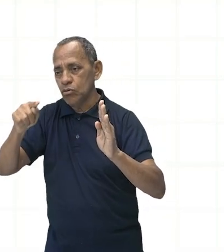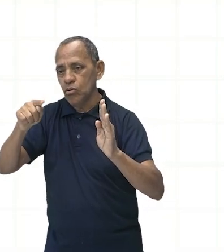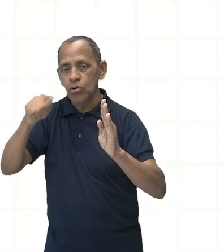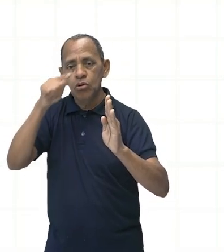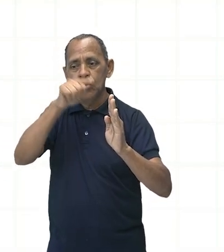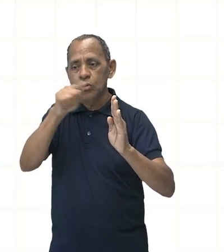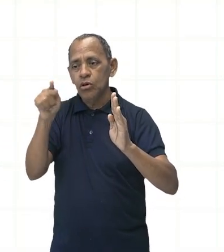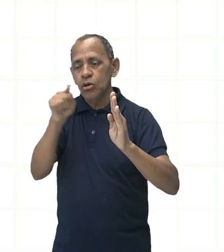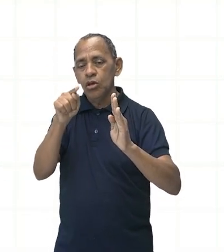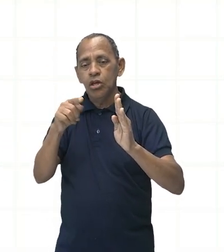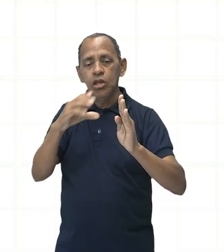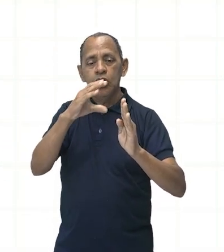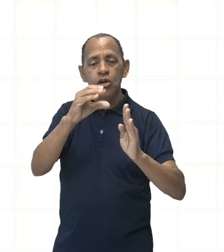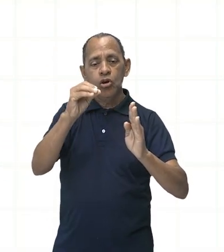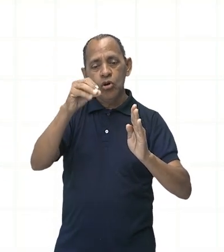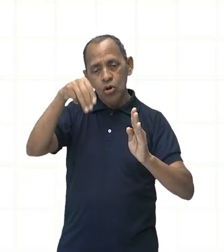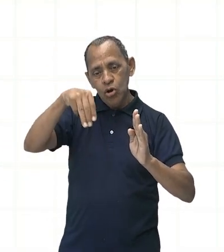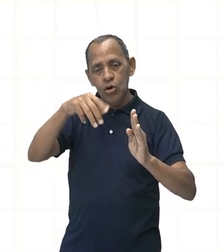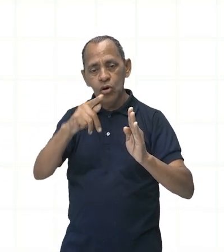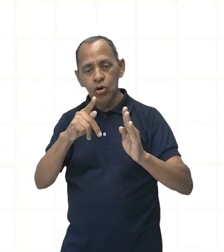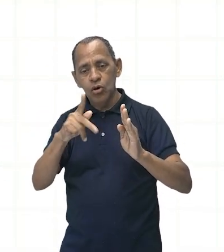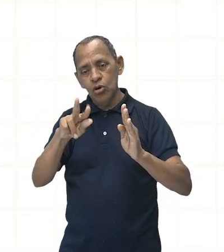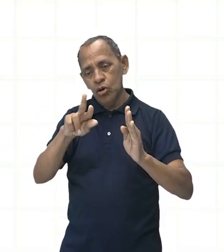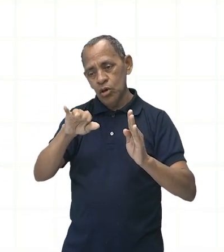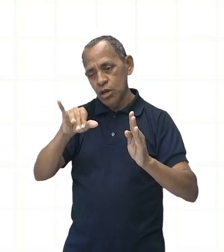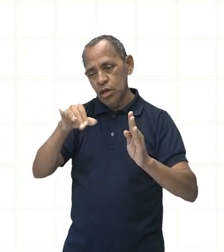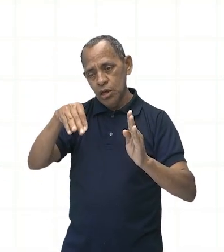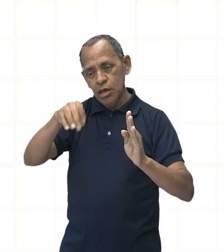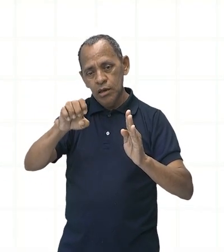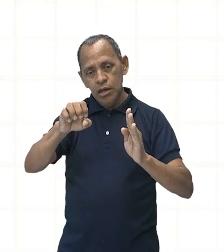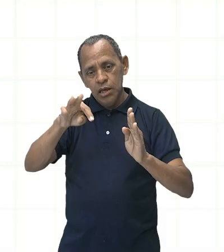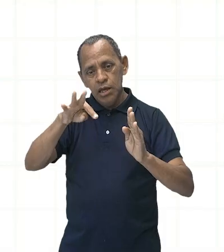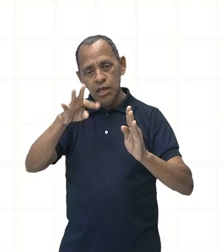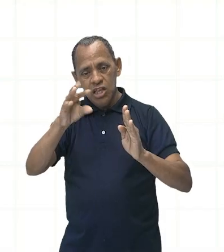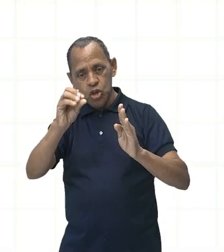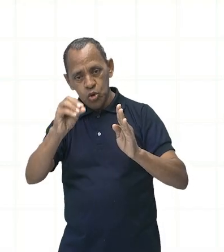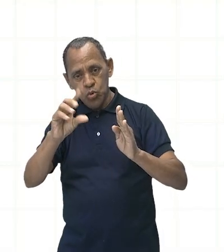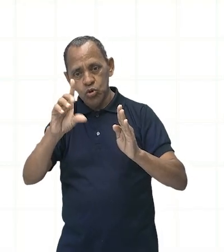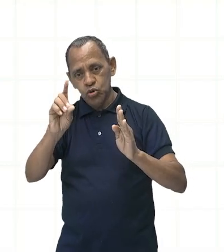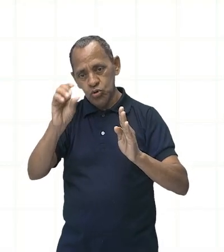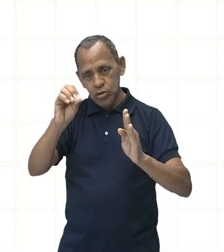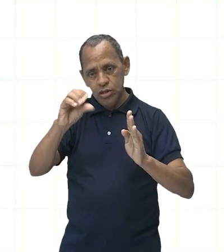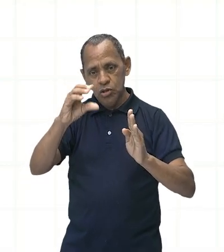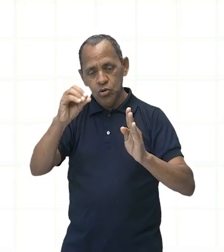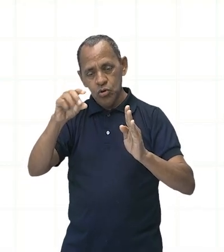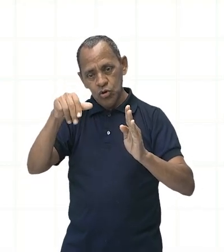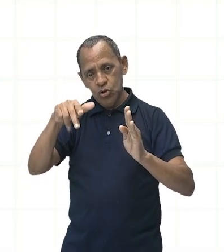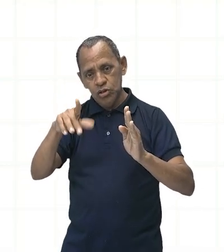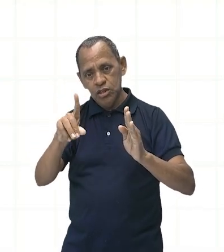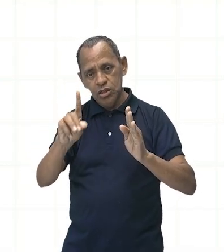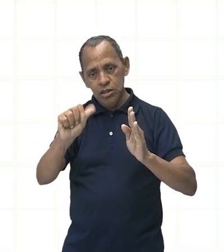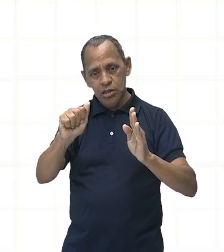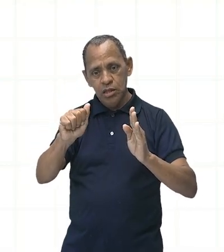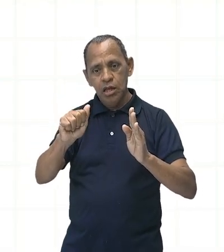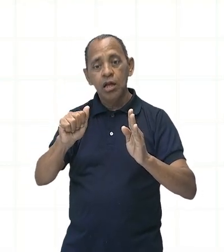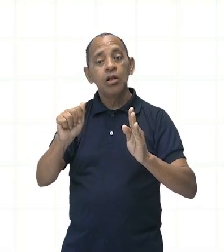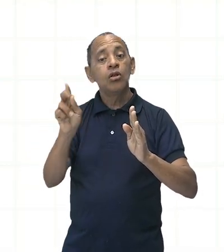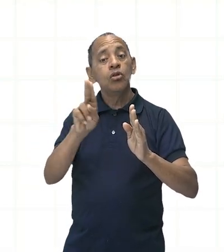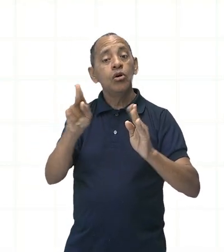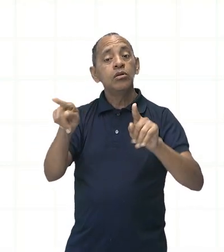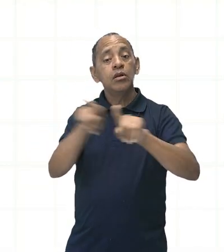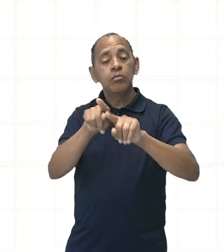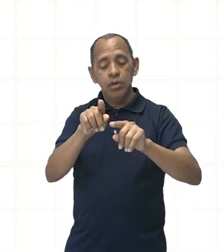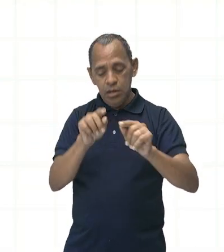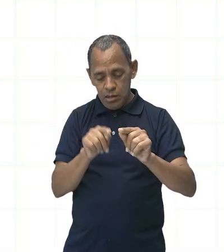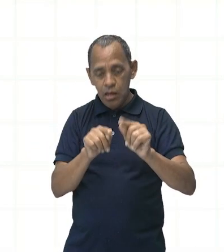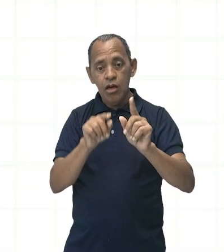podemos chamar de comprimento de onda. Percebam vocês. bem como nós podemos chamar também a distância entre